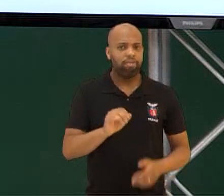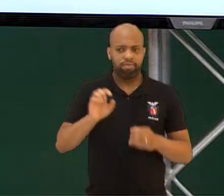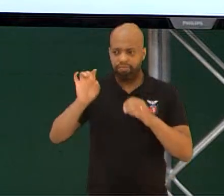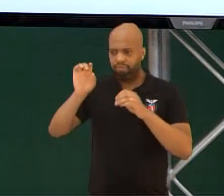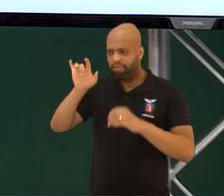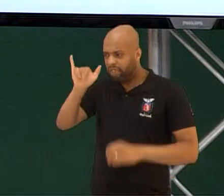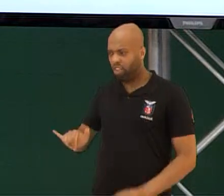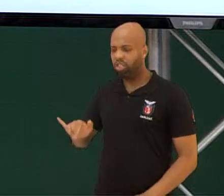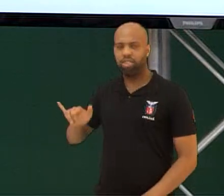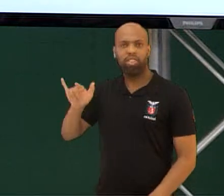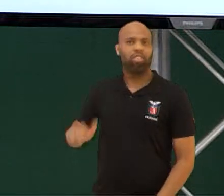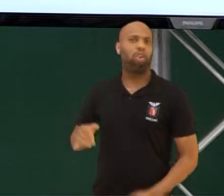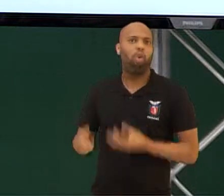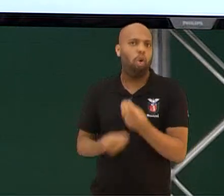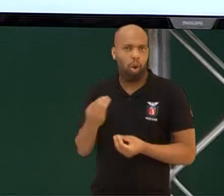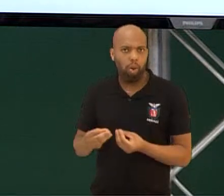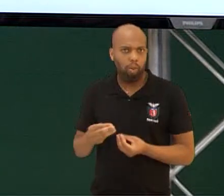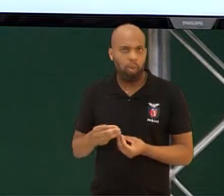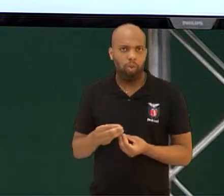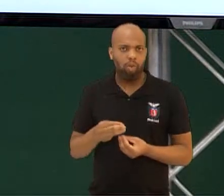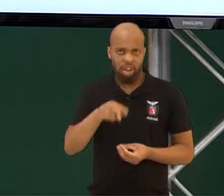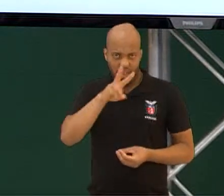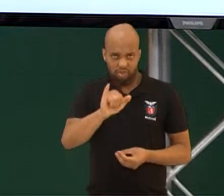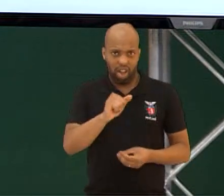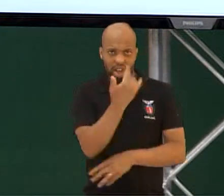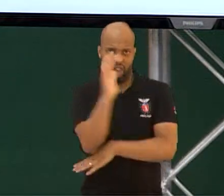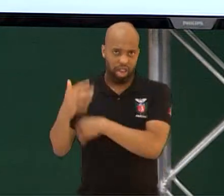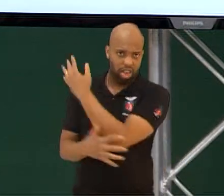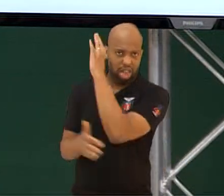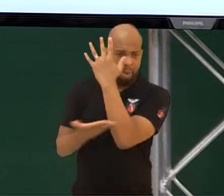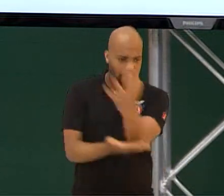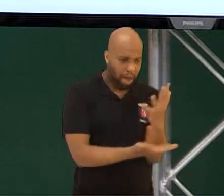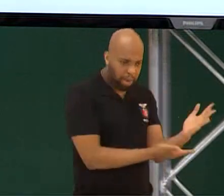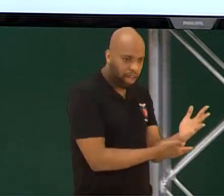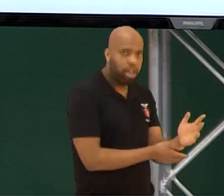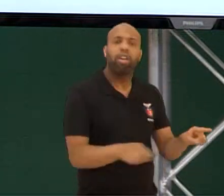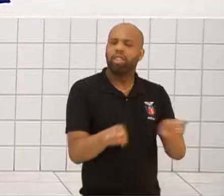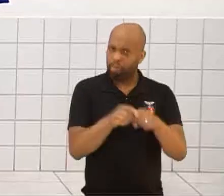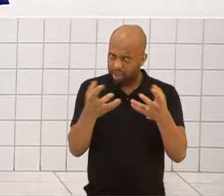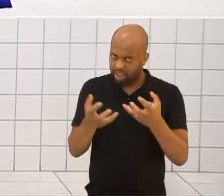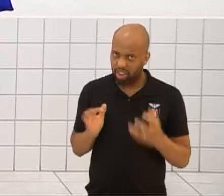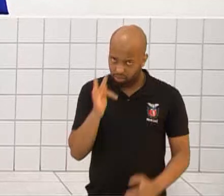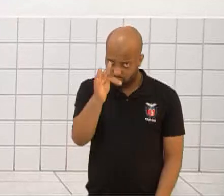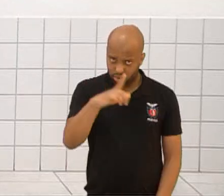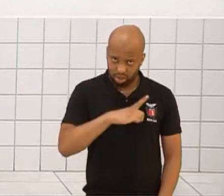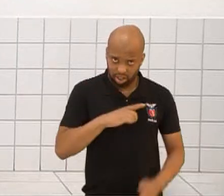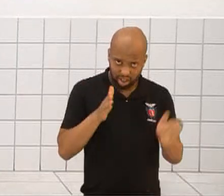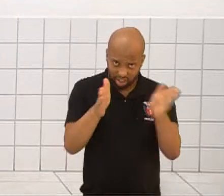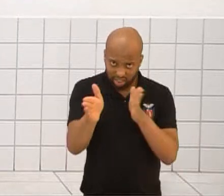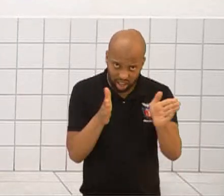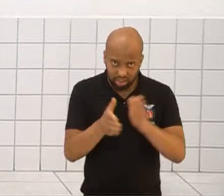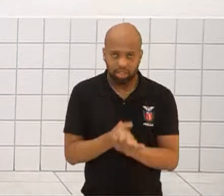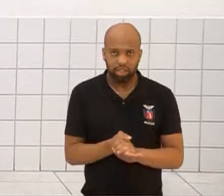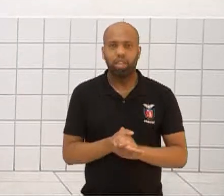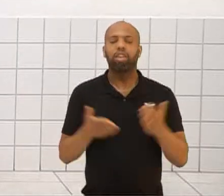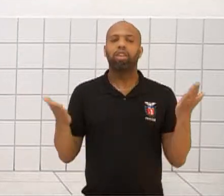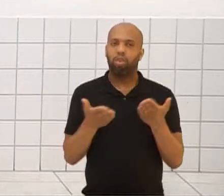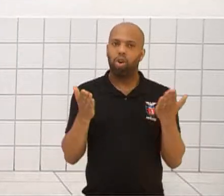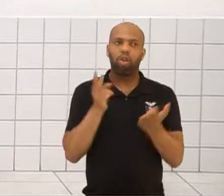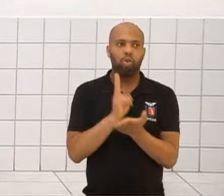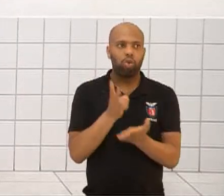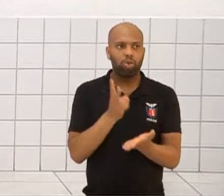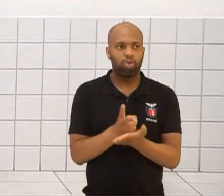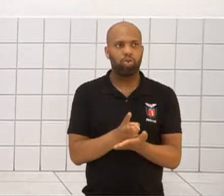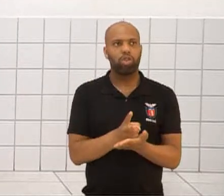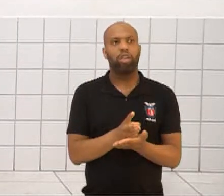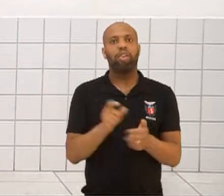vamos ficar apenas em quadros, apenas em livros, ou nós queremos que as próximas gerações também tenham acesso? Isso. E na continuação, para a